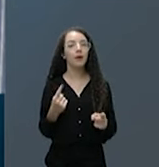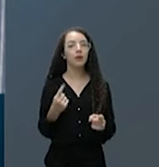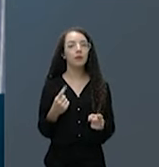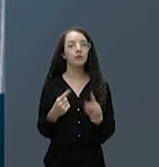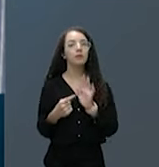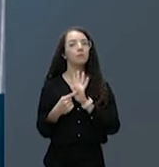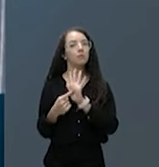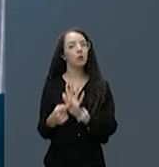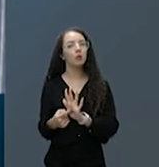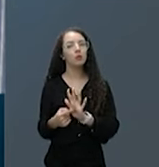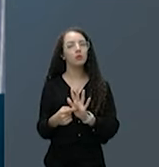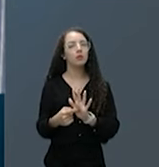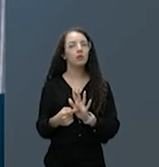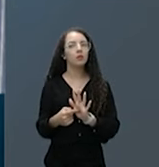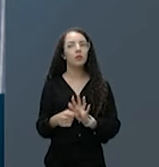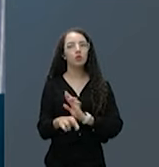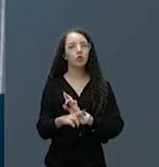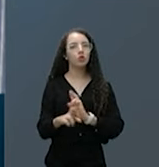de simples